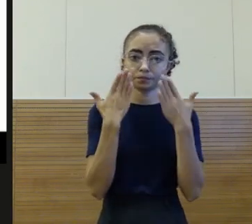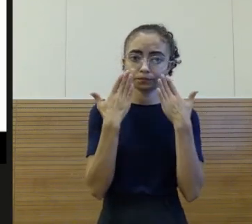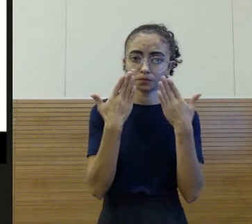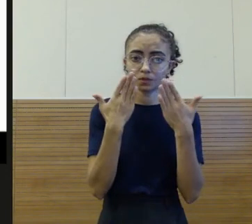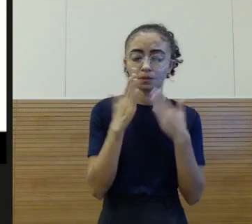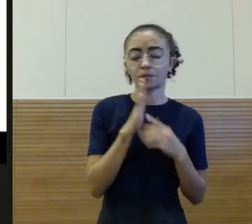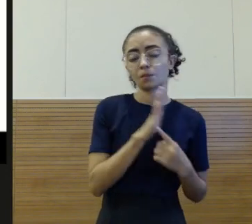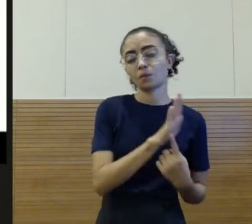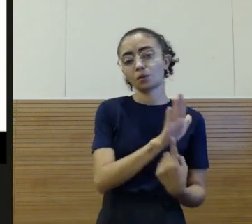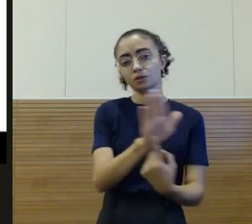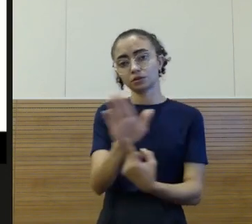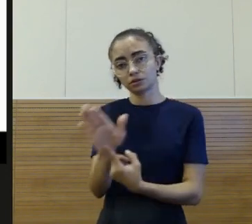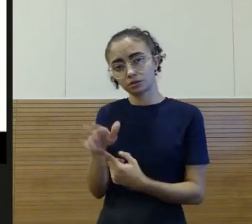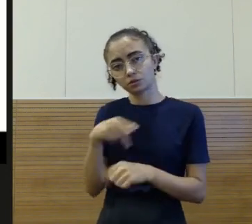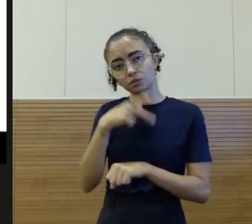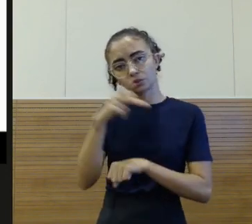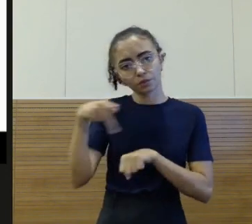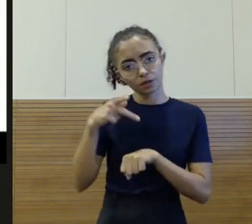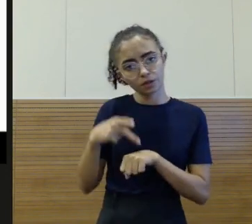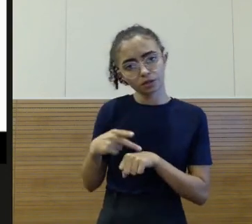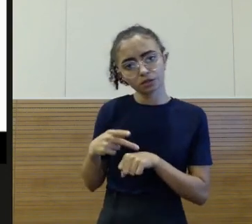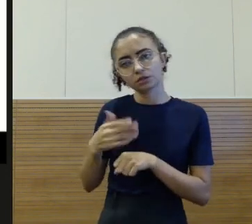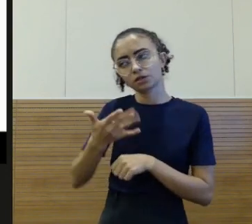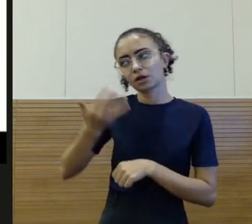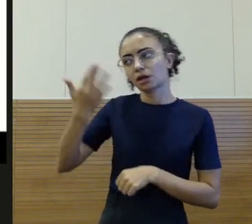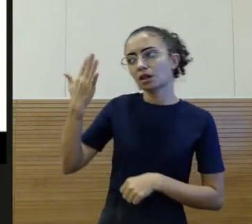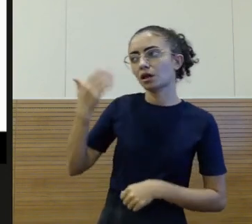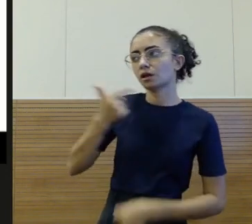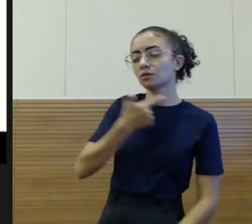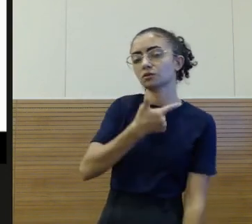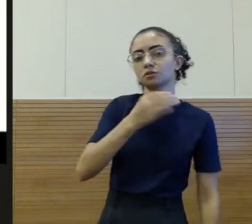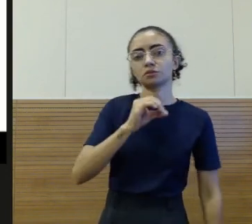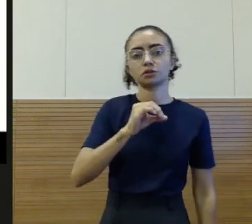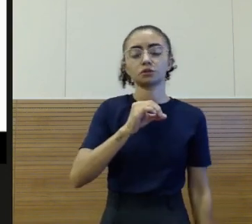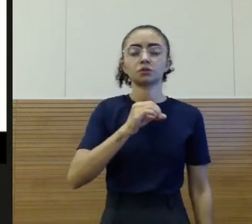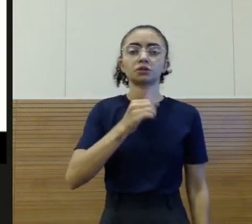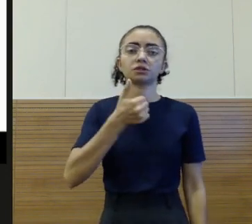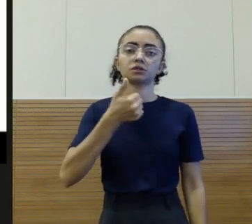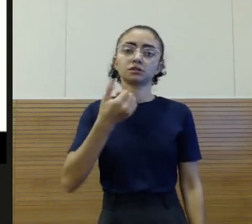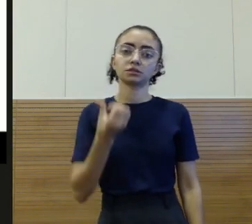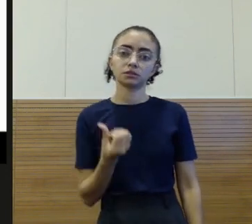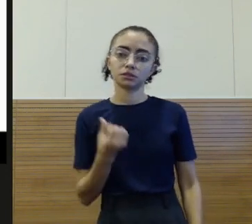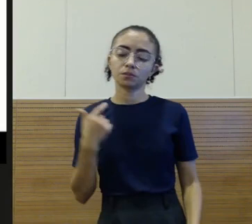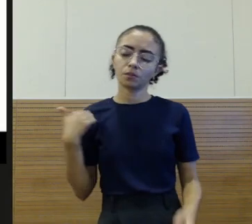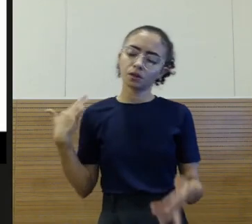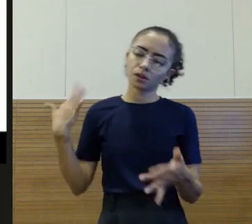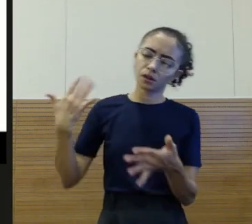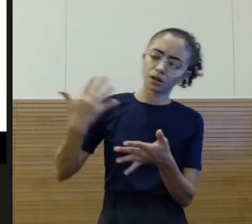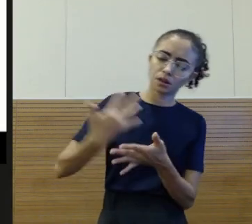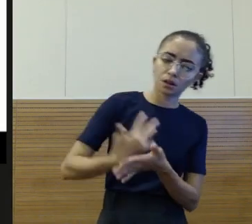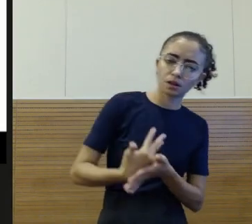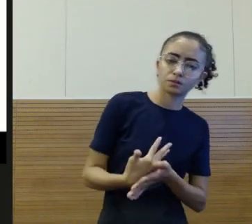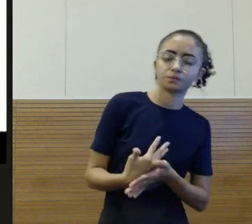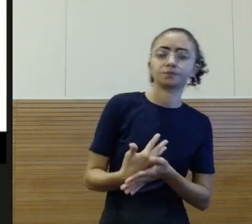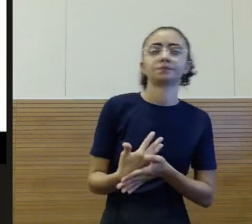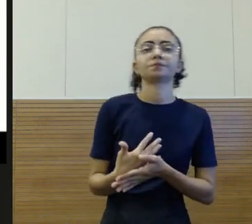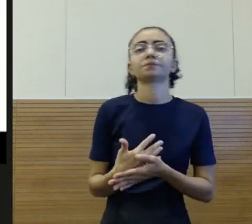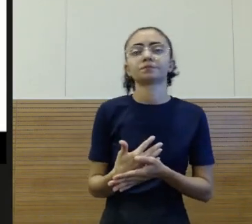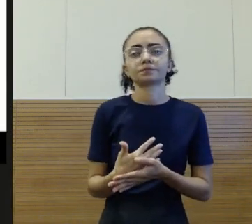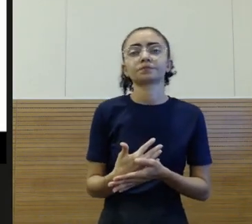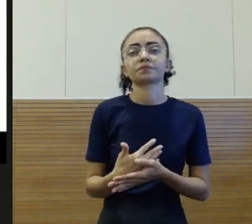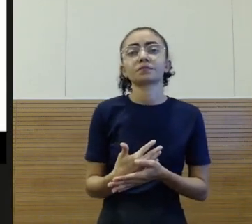todos os países que desde 2016 começamos a fazer o advocacy, e eu vou reconhecer que A partir